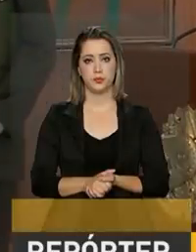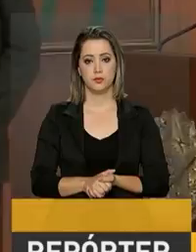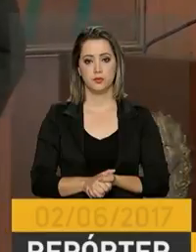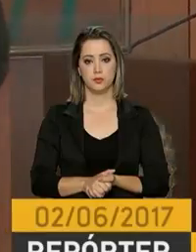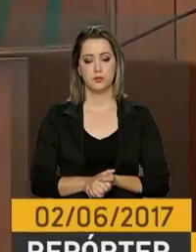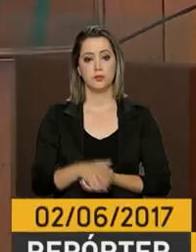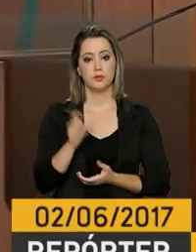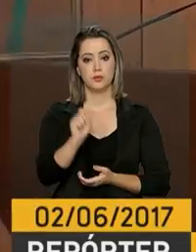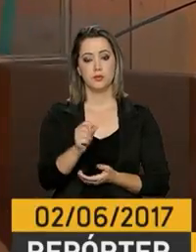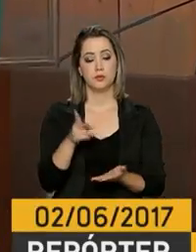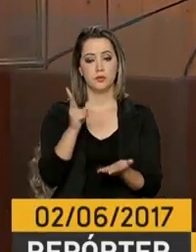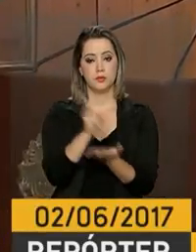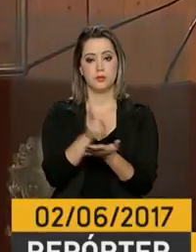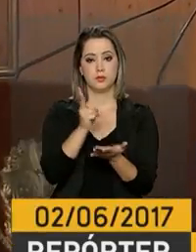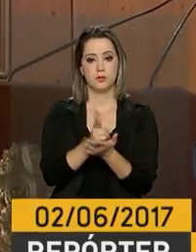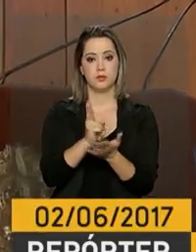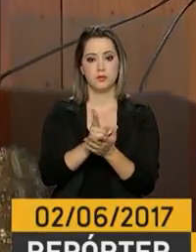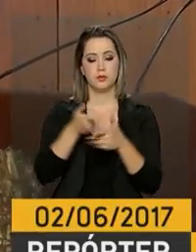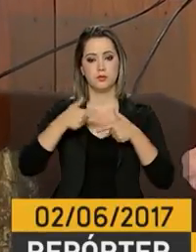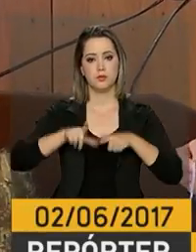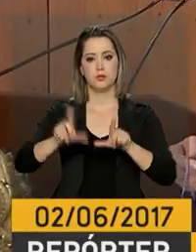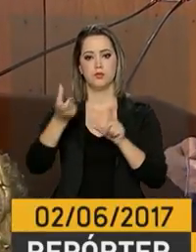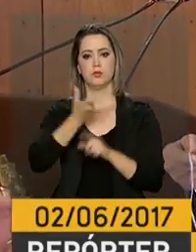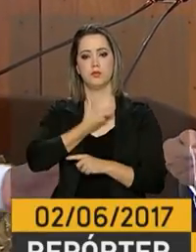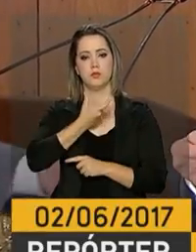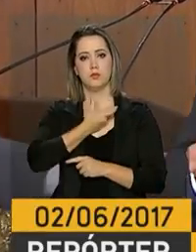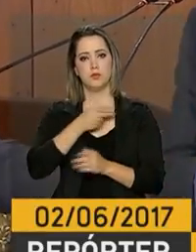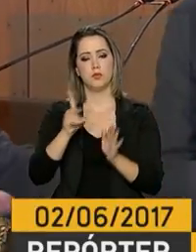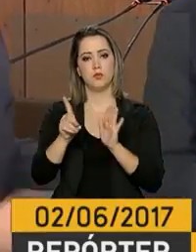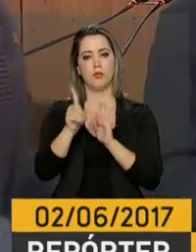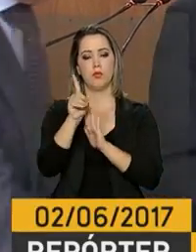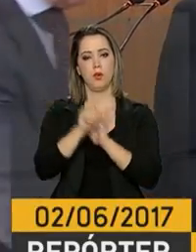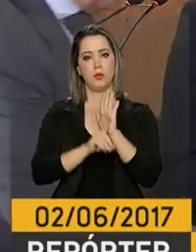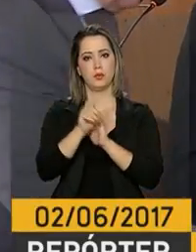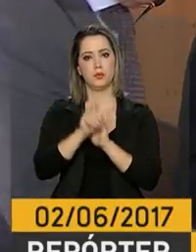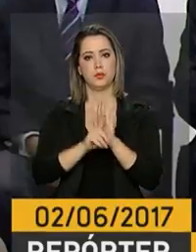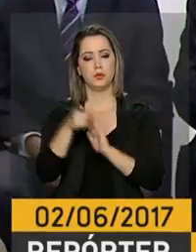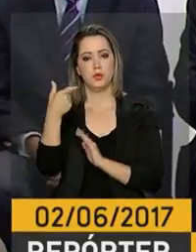por decreto de 28 de dezembro de 2016